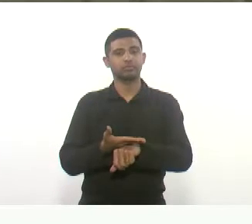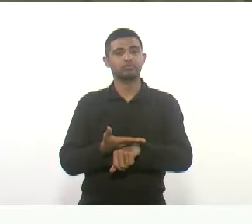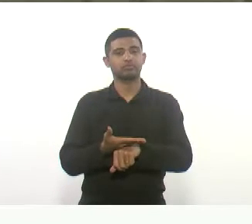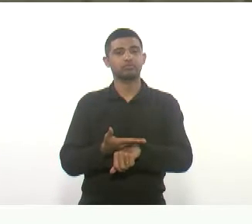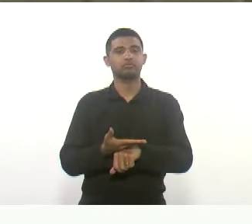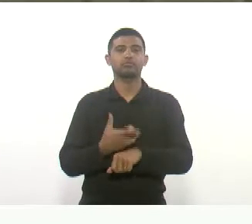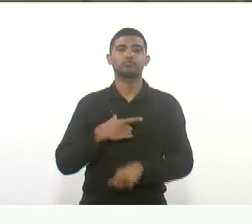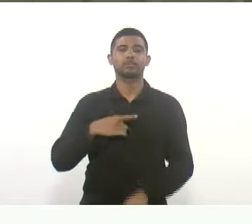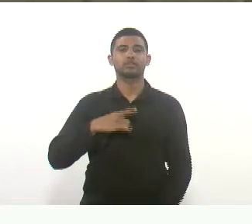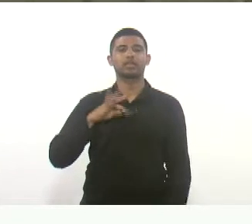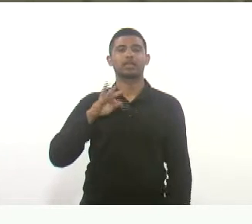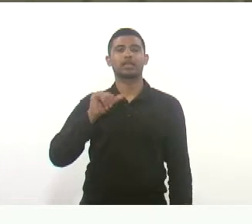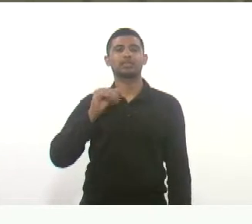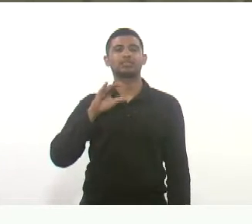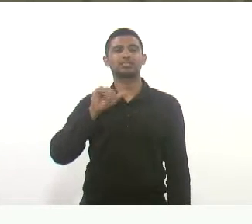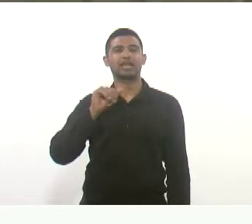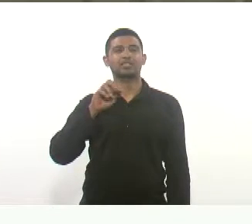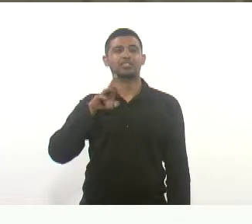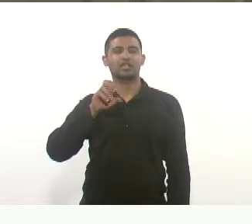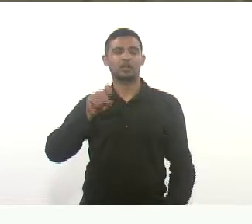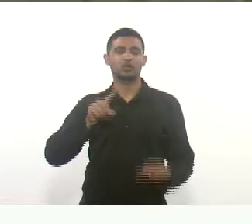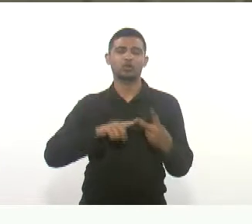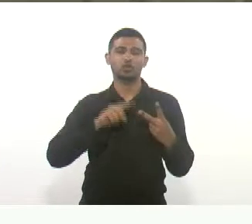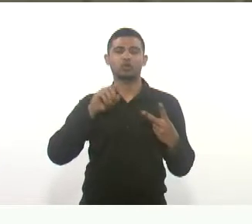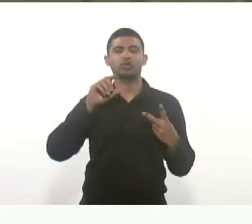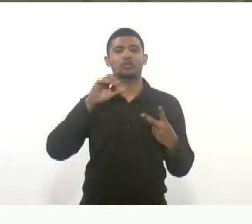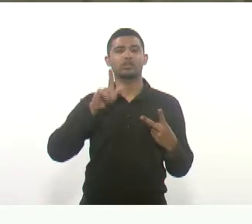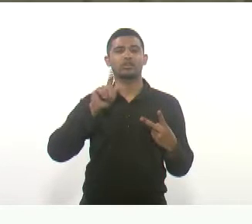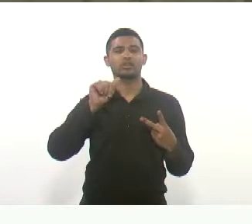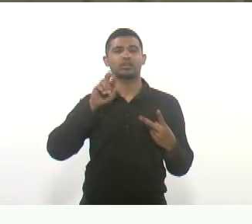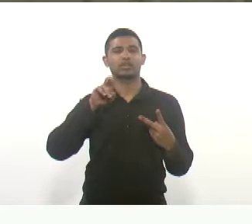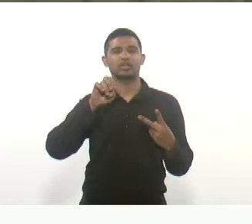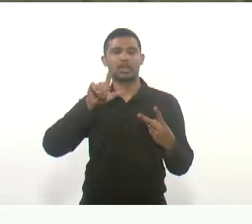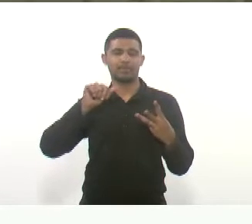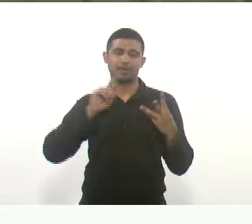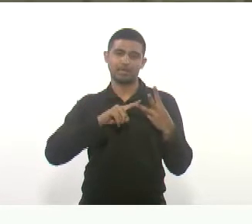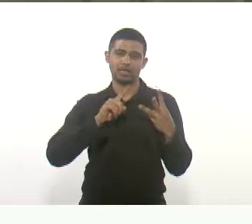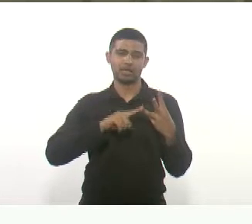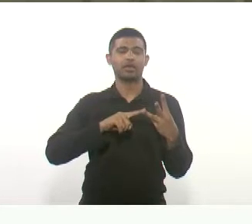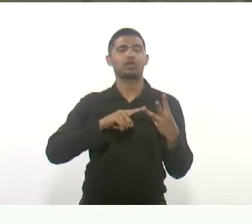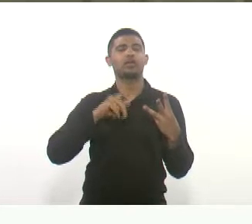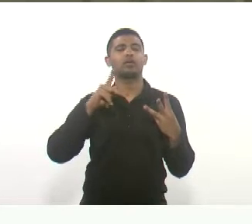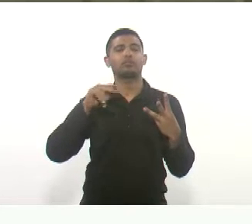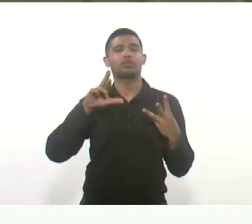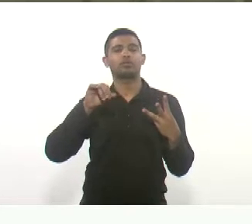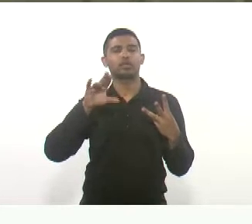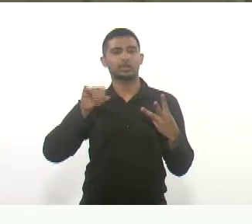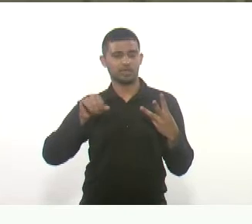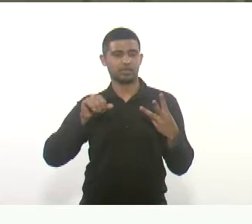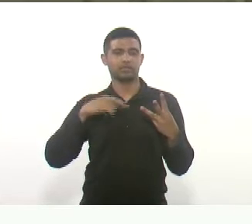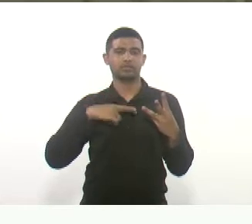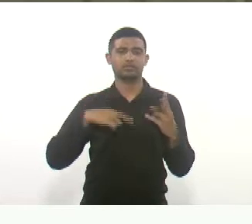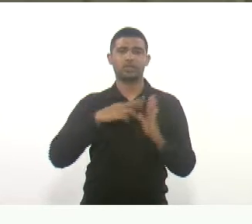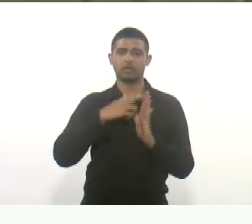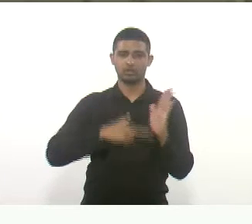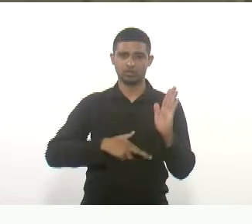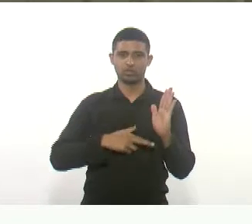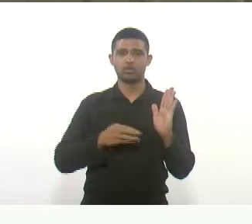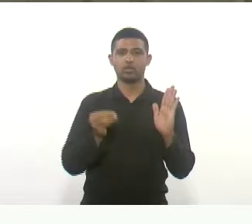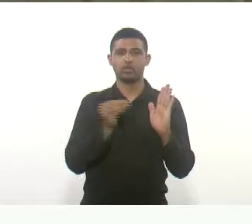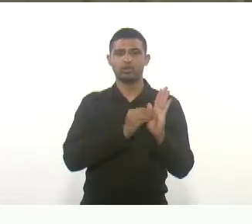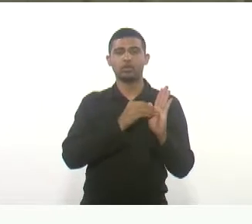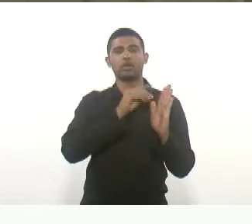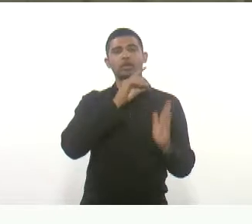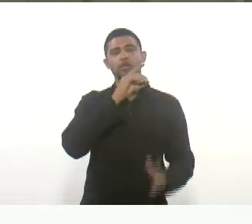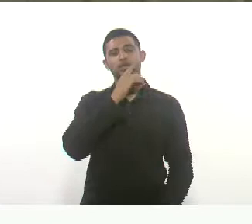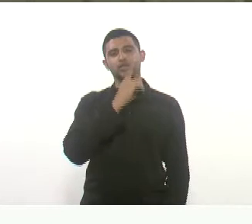Tássia Cruz, Gabriela Cuconato e Eduardo Sá, publicado, está aí o link do relatório, publicado pelo